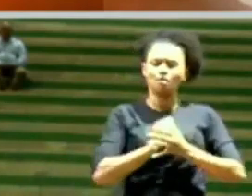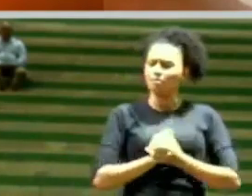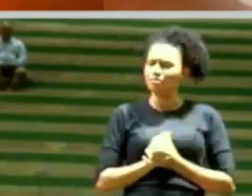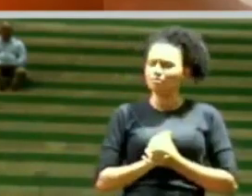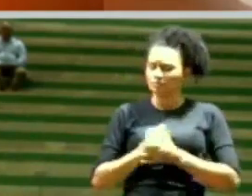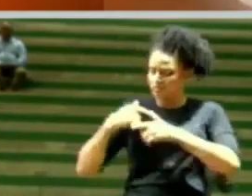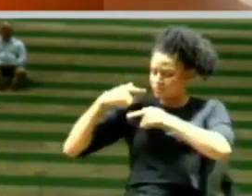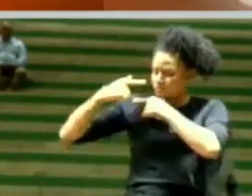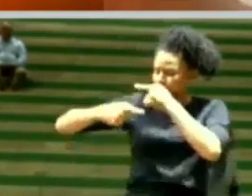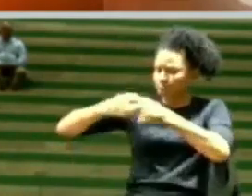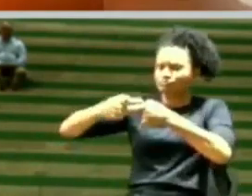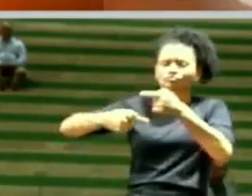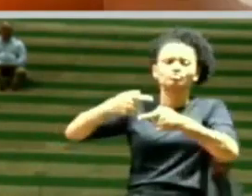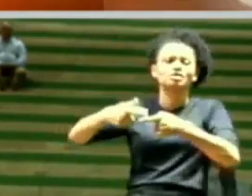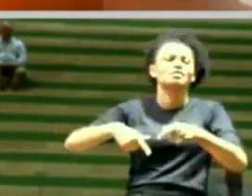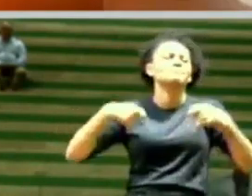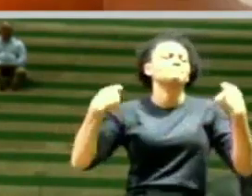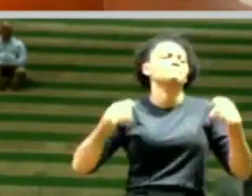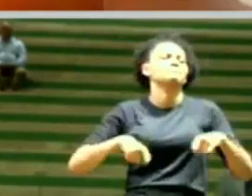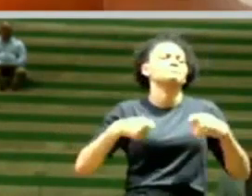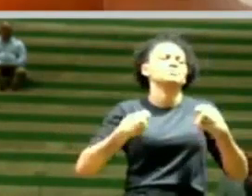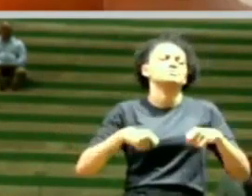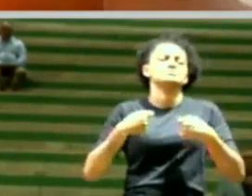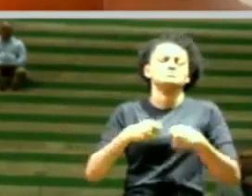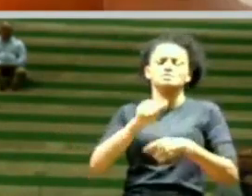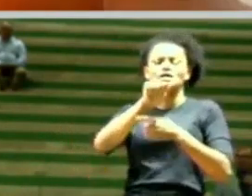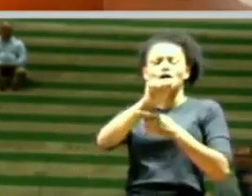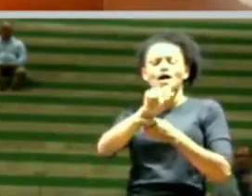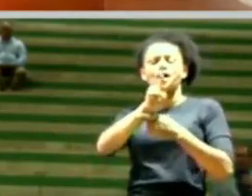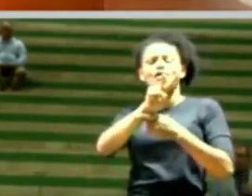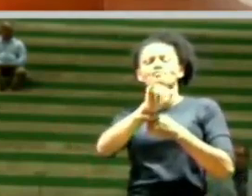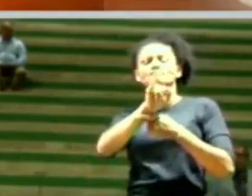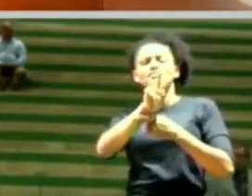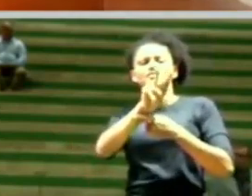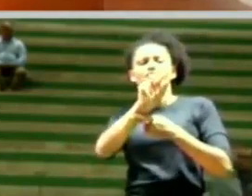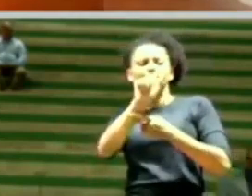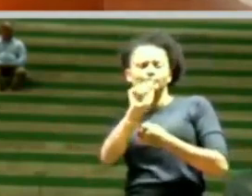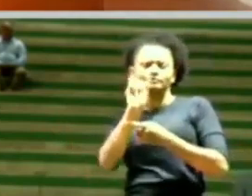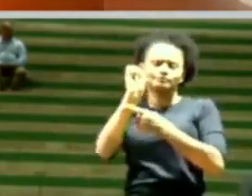de uma geração que precisa de avivamento.